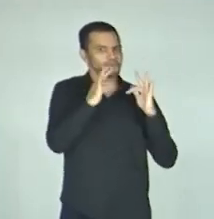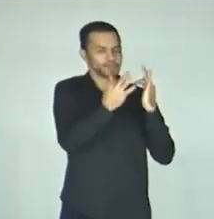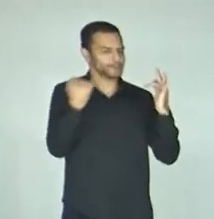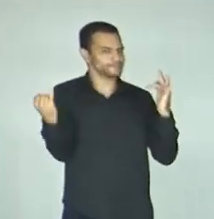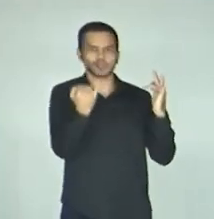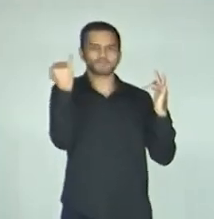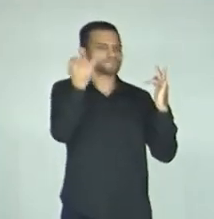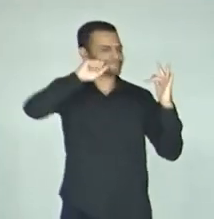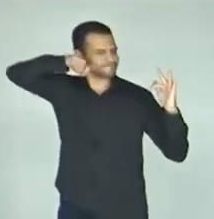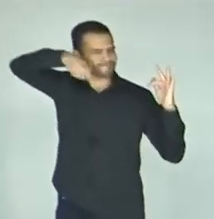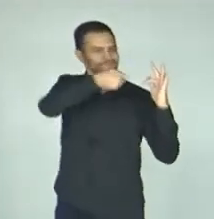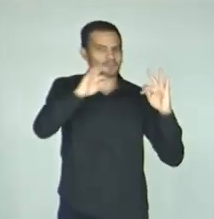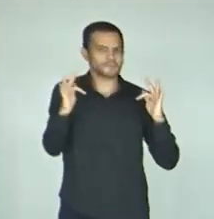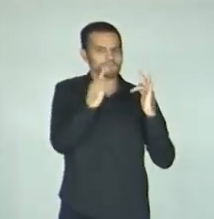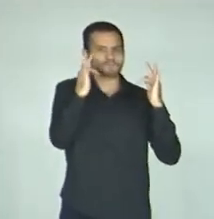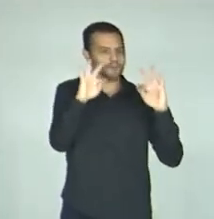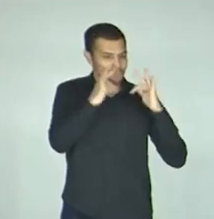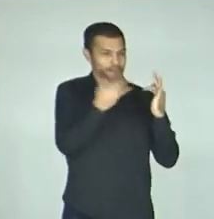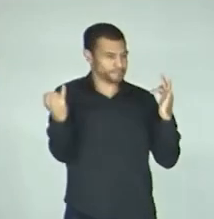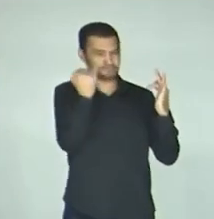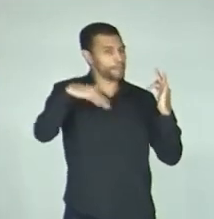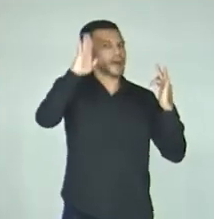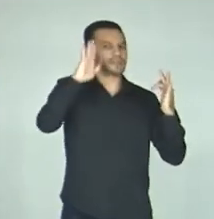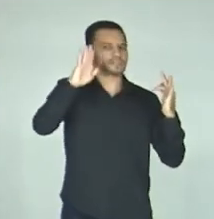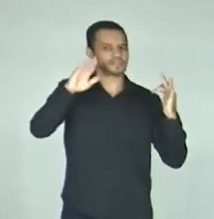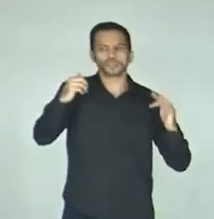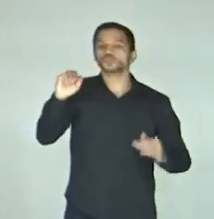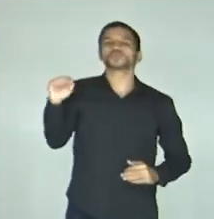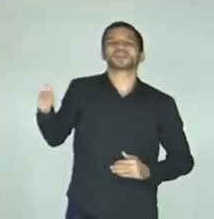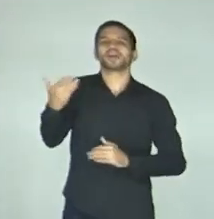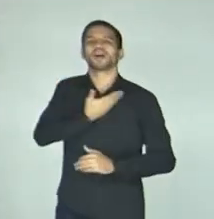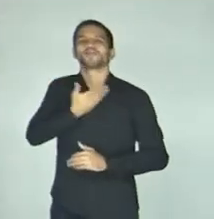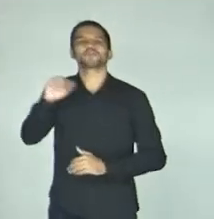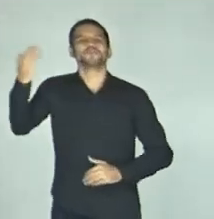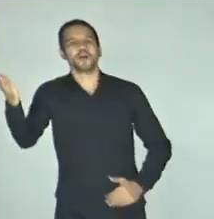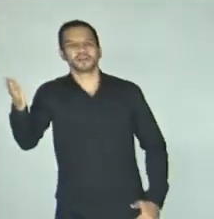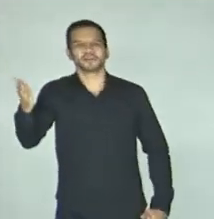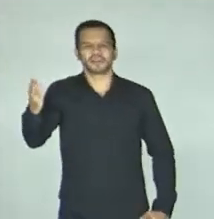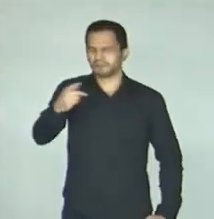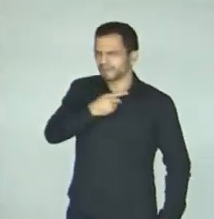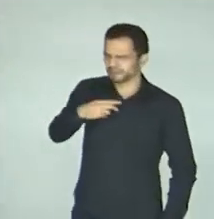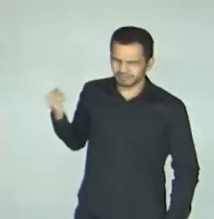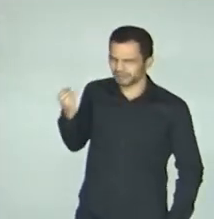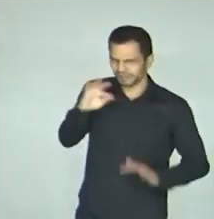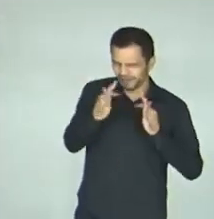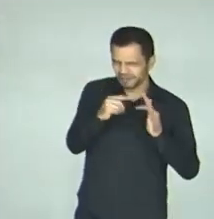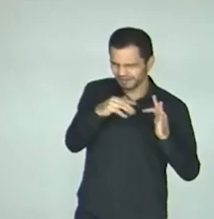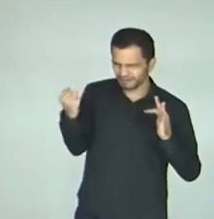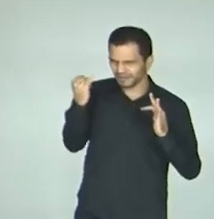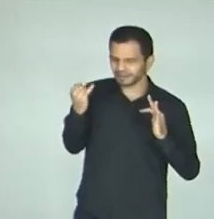importantes que os de Fora pastores é importante é muito importante e o loló